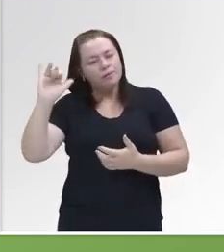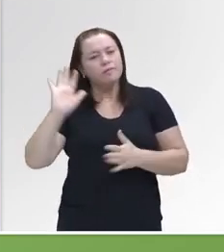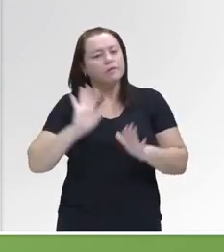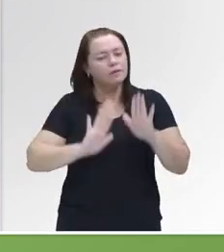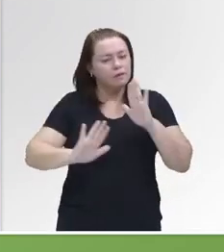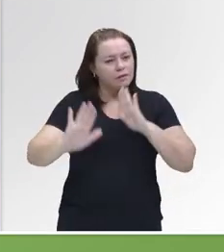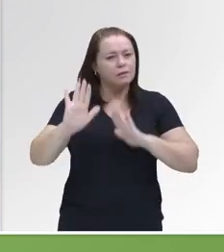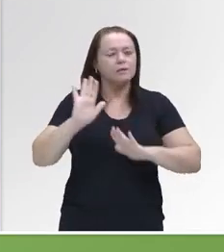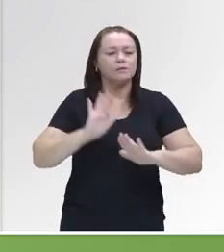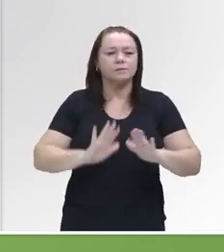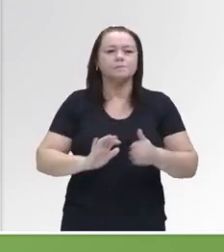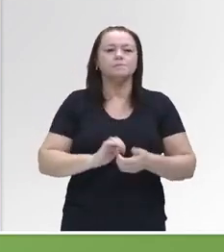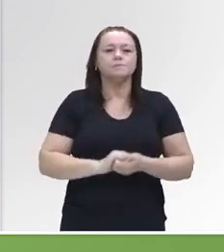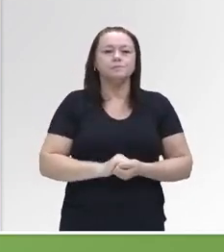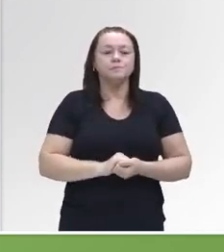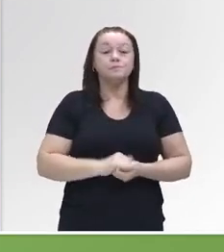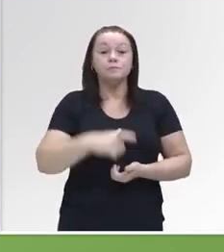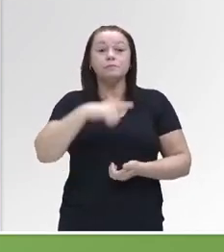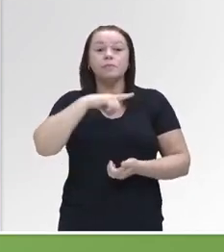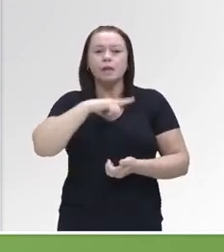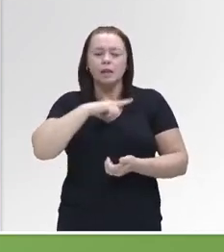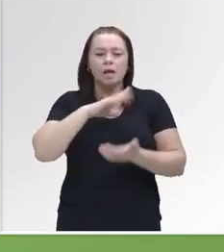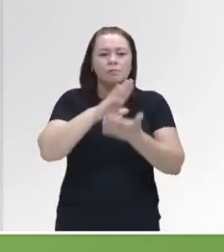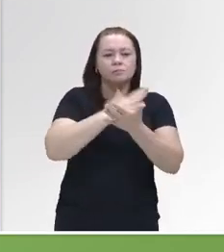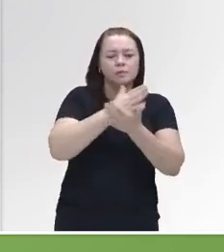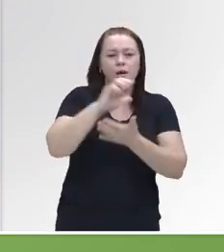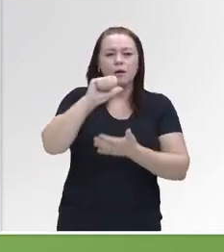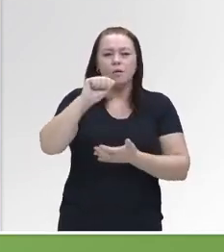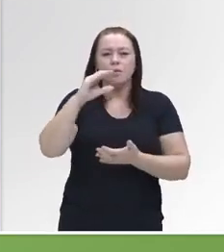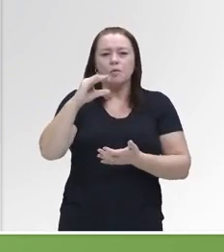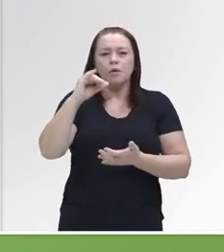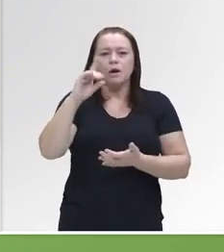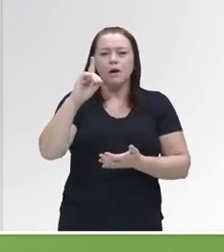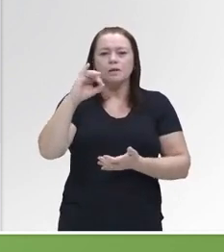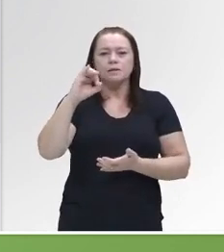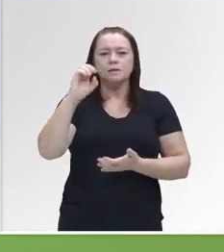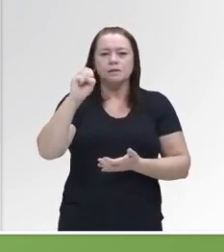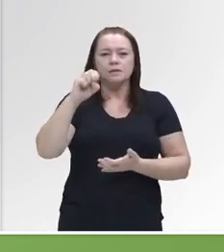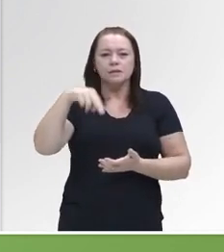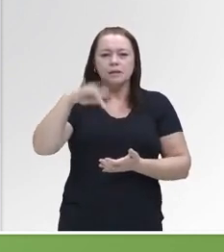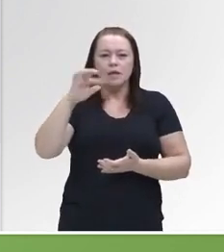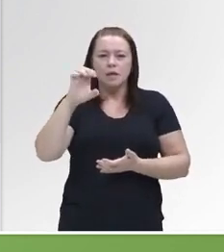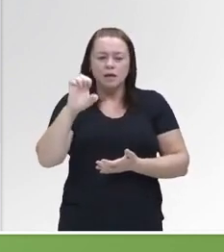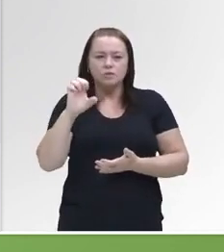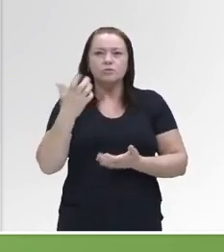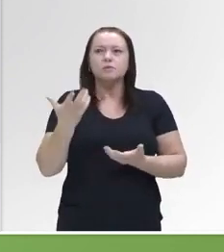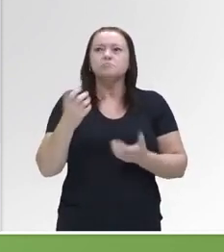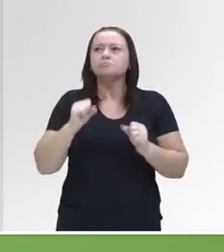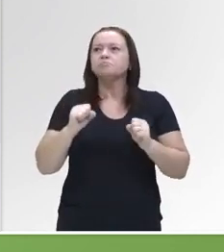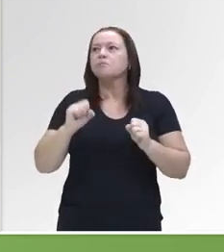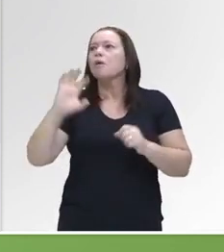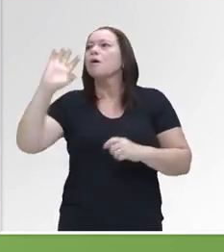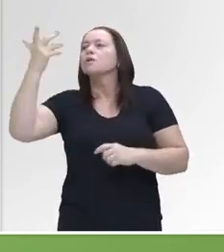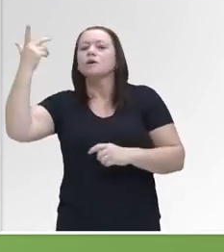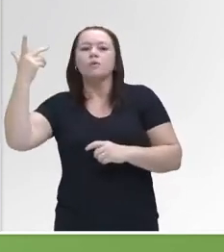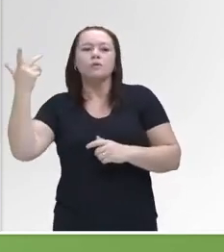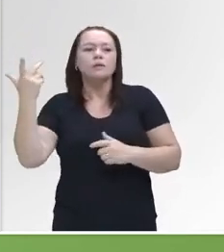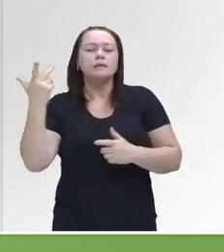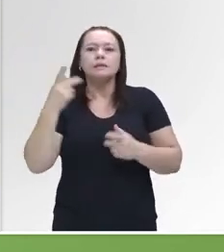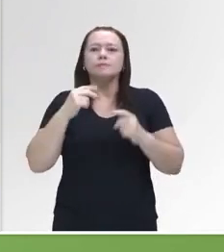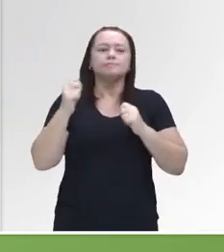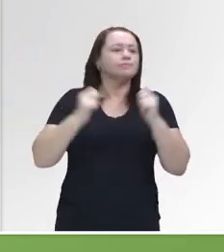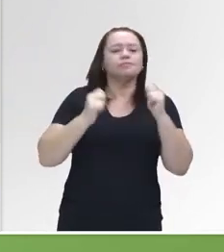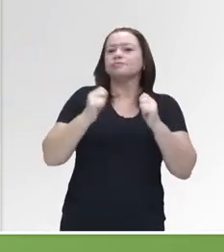situação. Existem acidentes que acontecem que a gente nem pode prever, né? É uma coisa muito imediata, não dá para prever